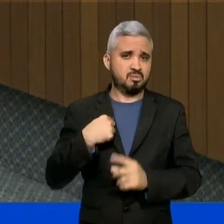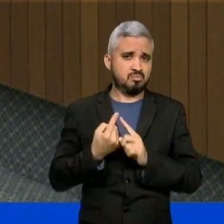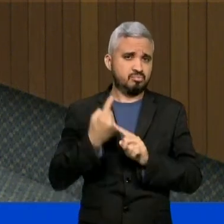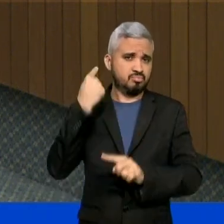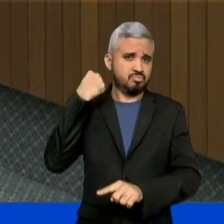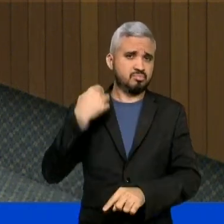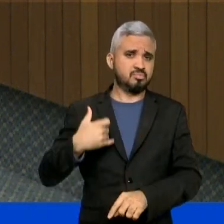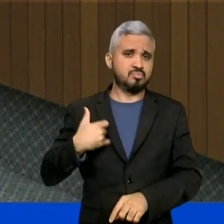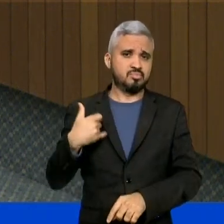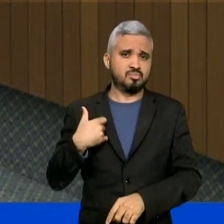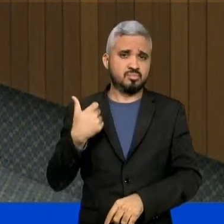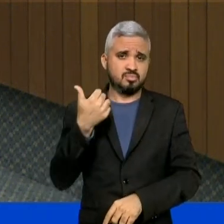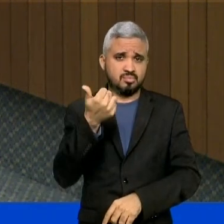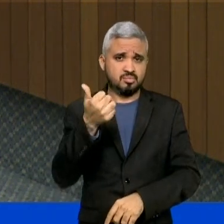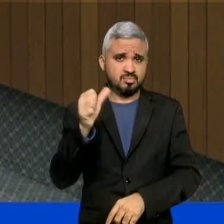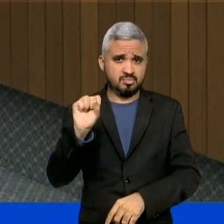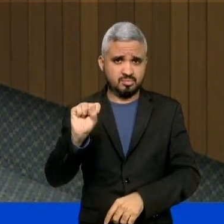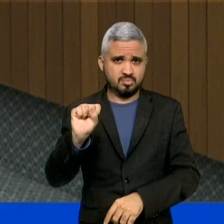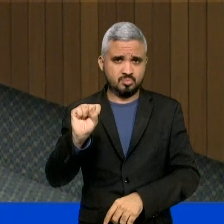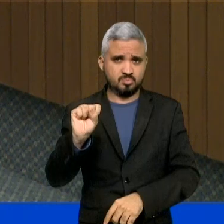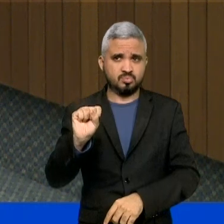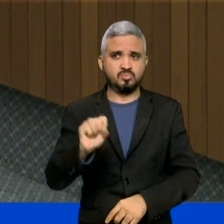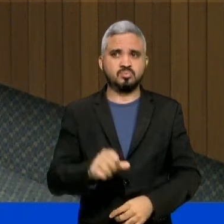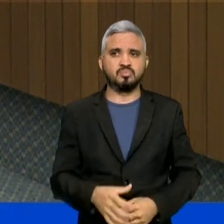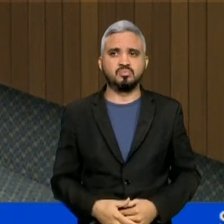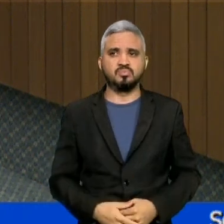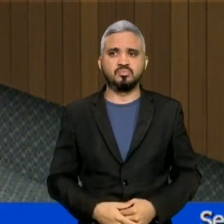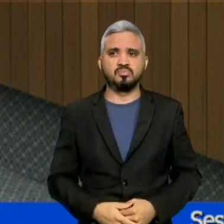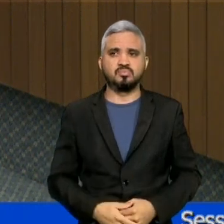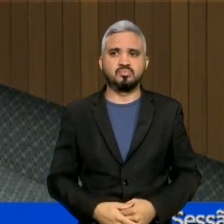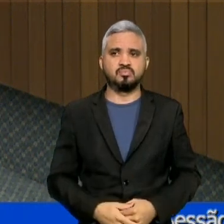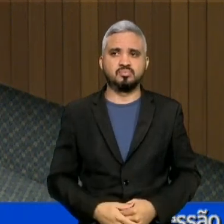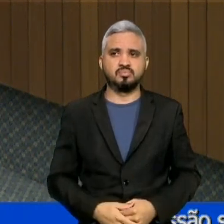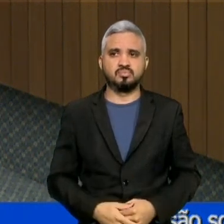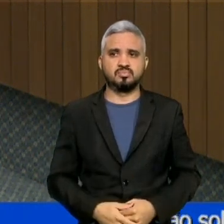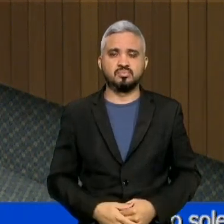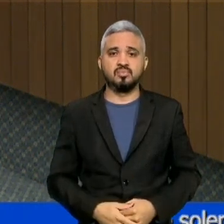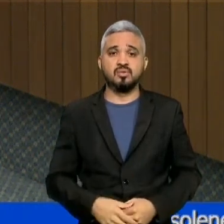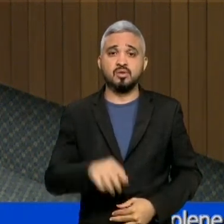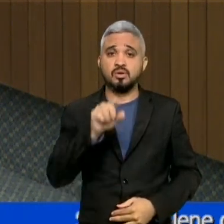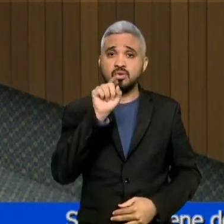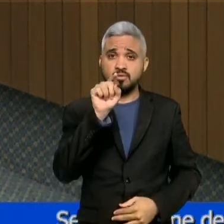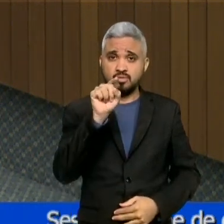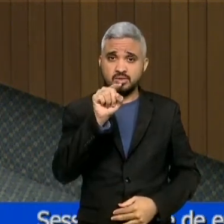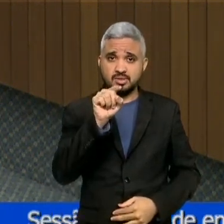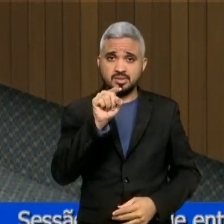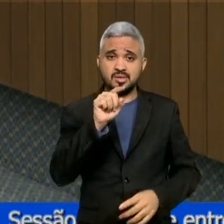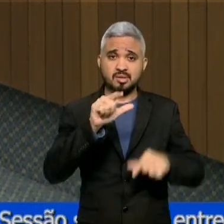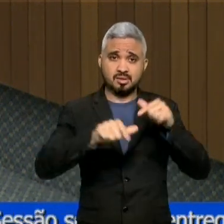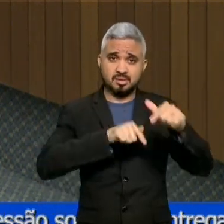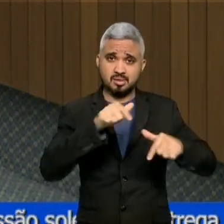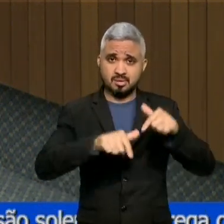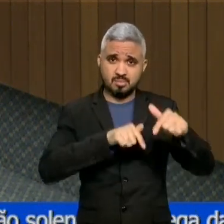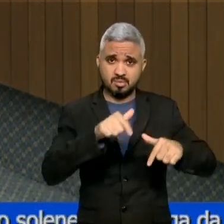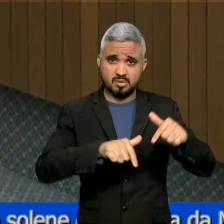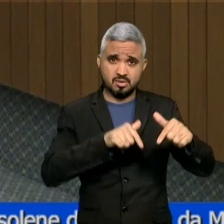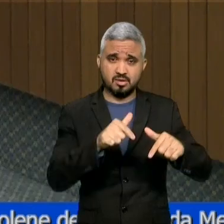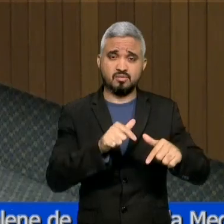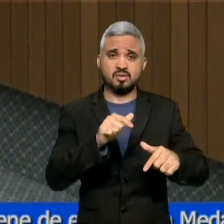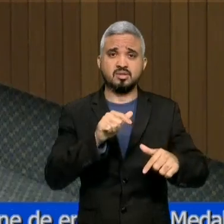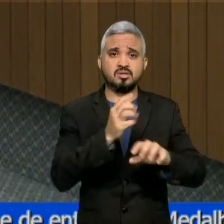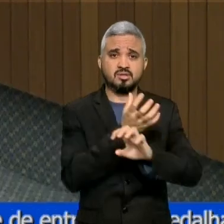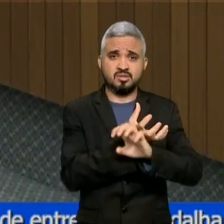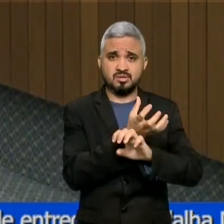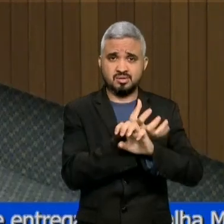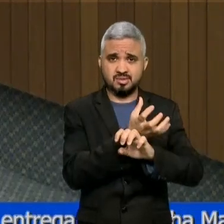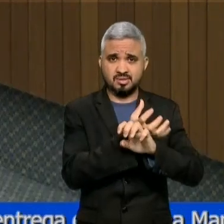idade e Vossa Excelência estava na CAEMA. E eu ali já, eu fiquei só em dúvida, porque eu vi